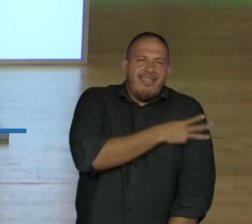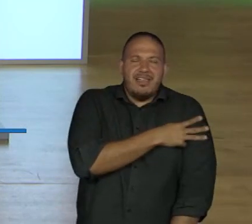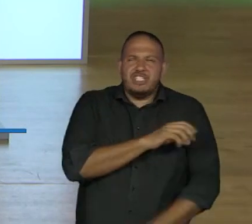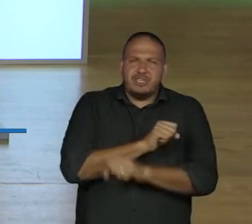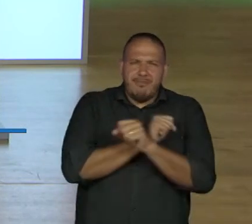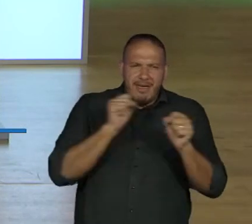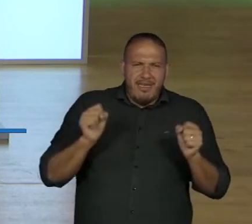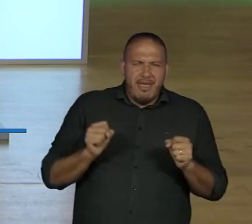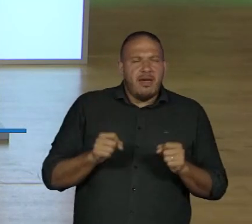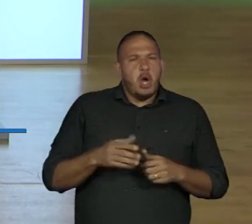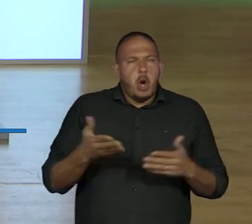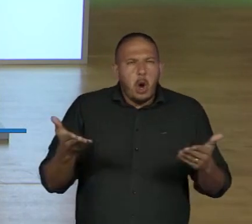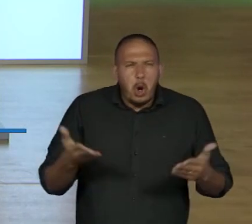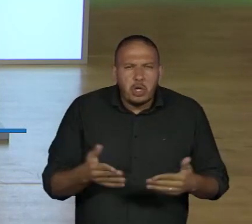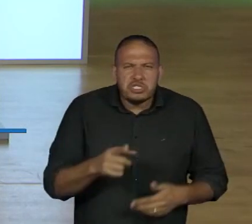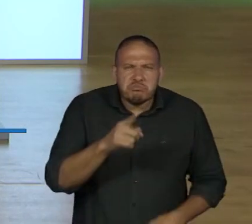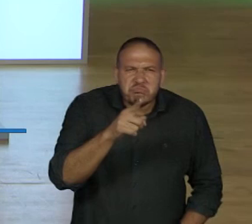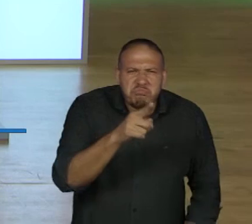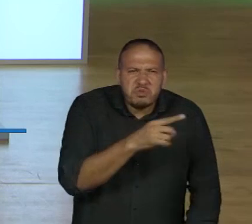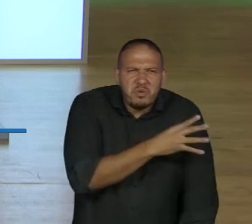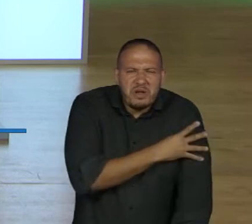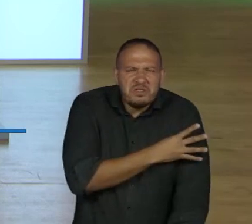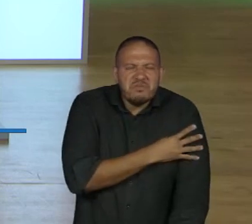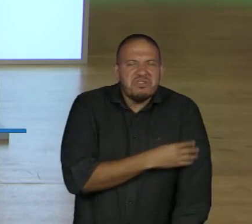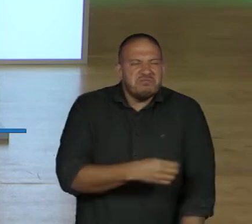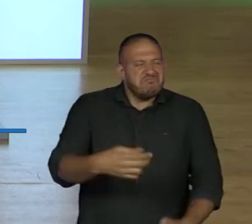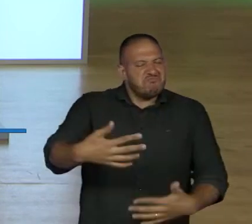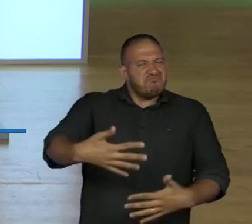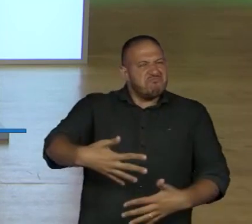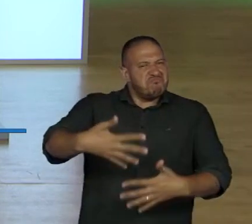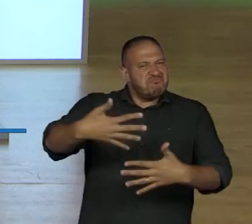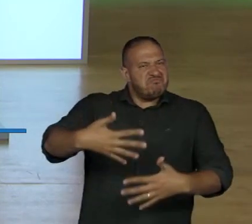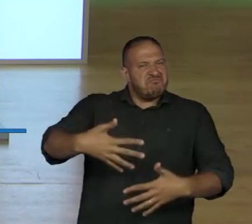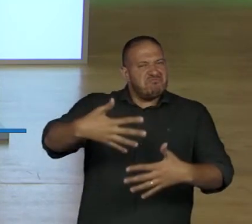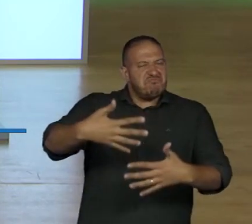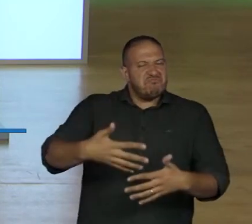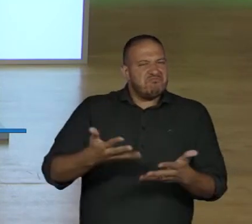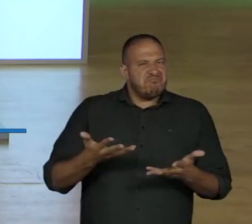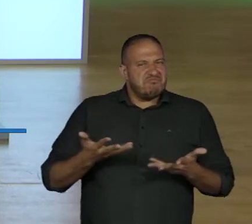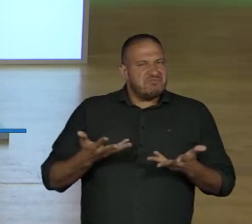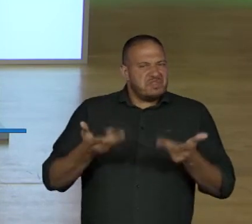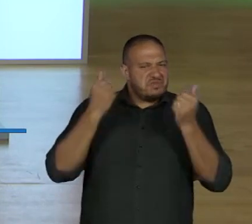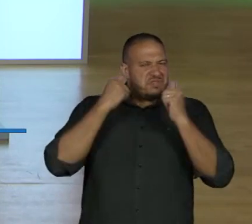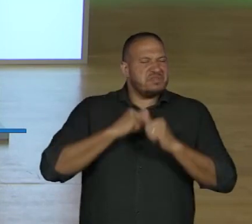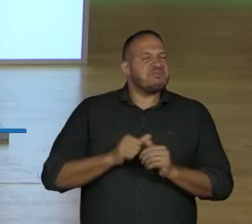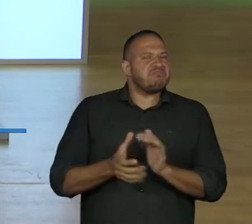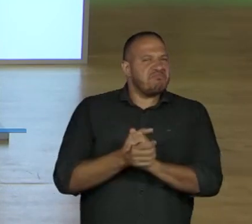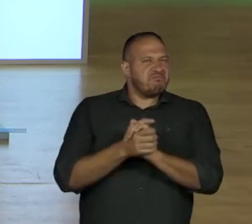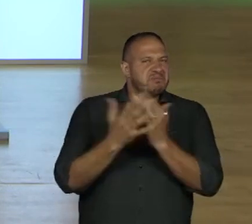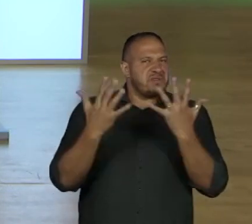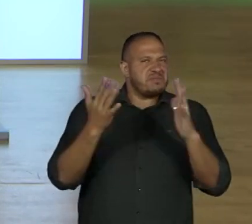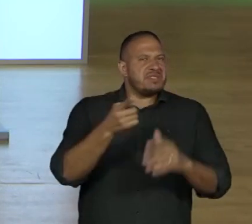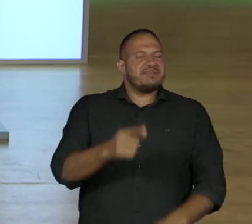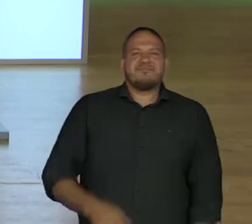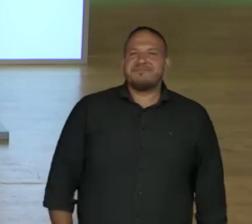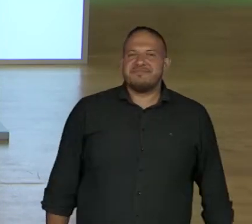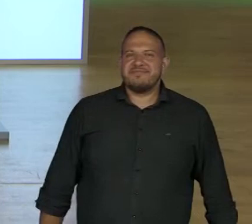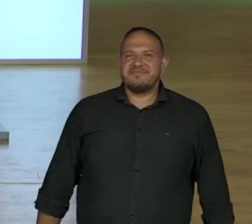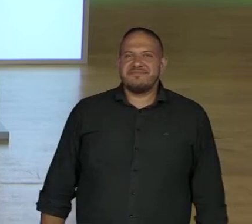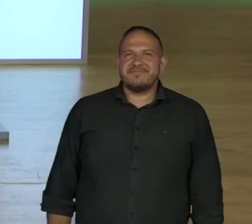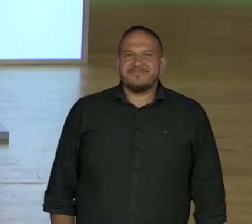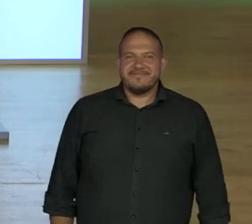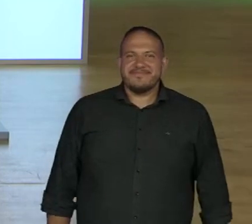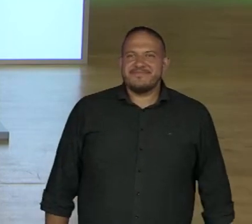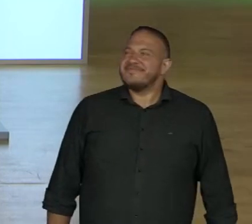vi um chat tão organizadinho assim. Parabéns, tá, turminha? do quarto Legal. ano. Parabéns. Então, continuando aqui, aí depois que a gente